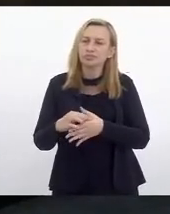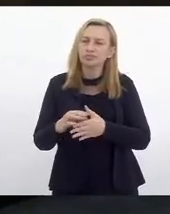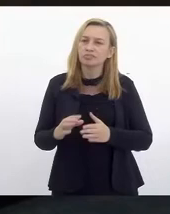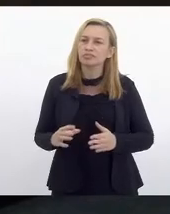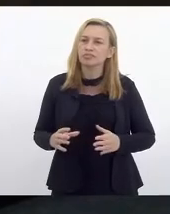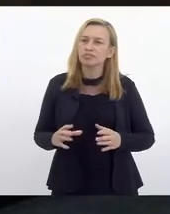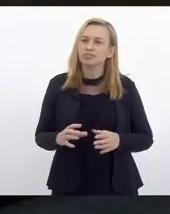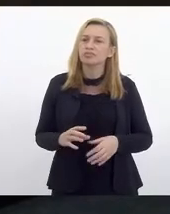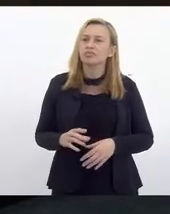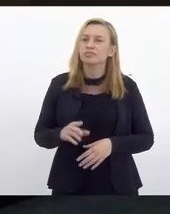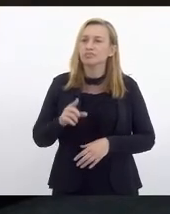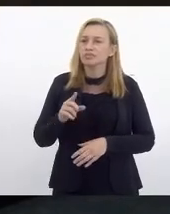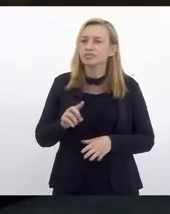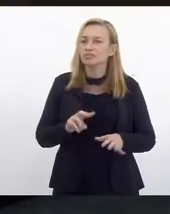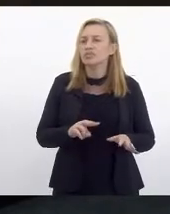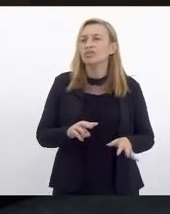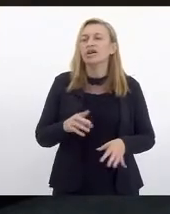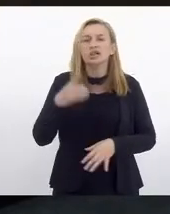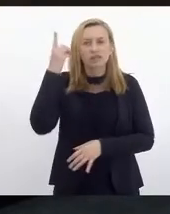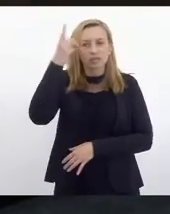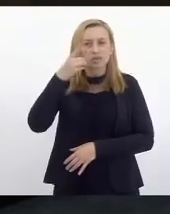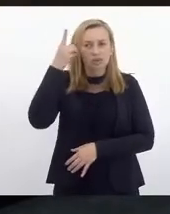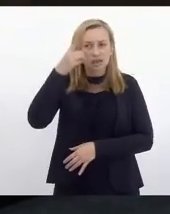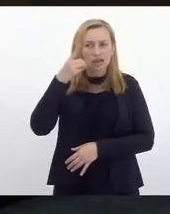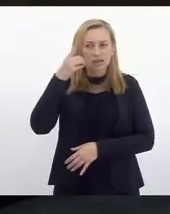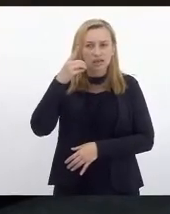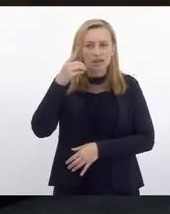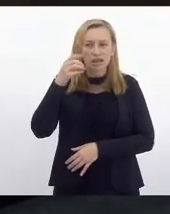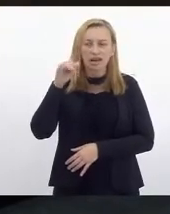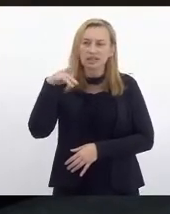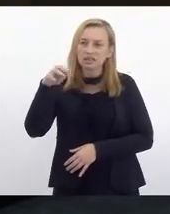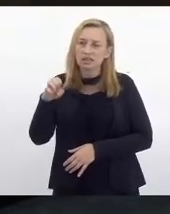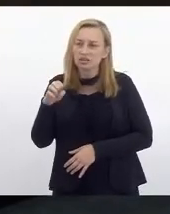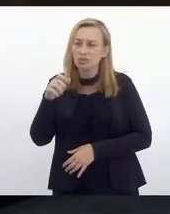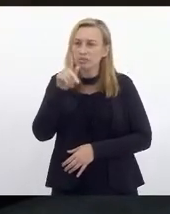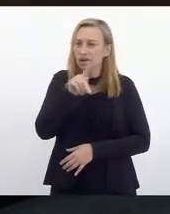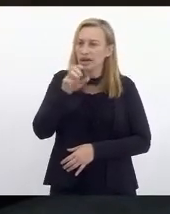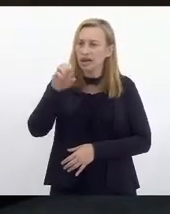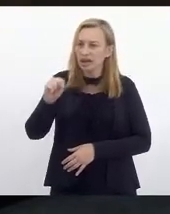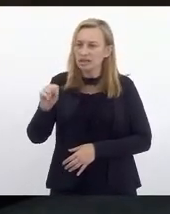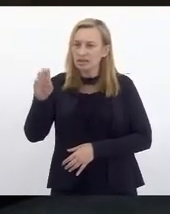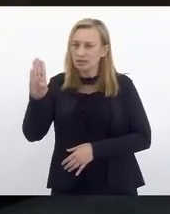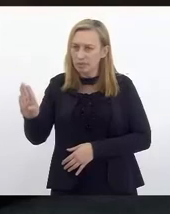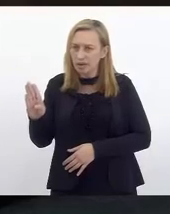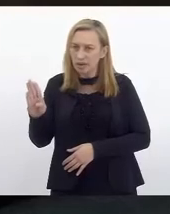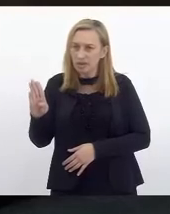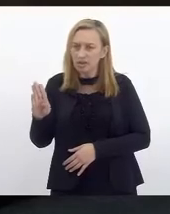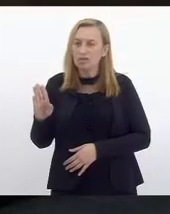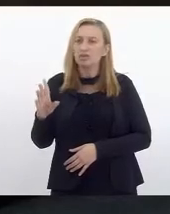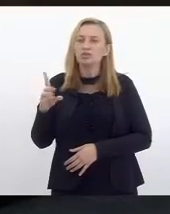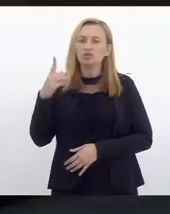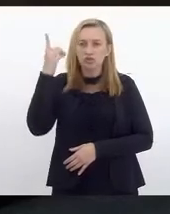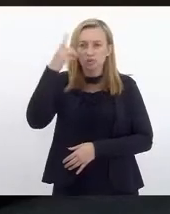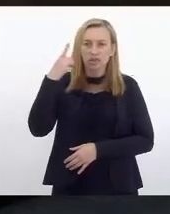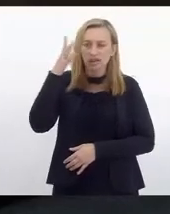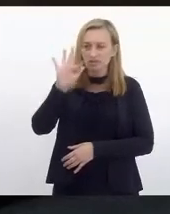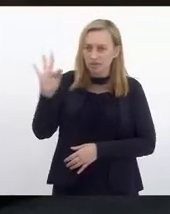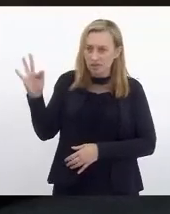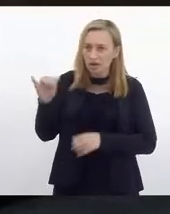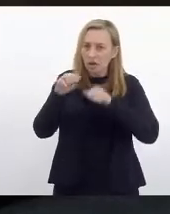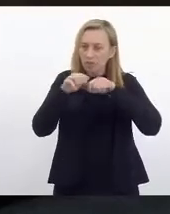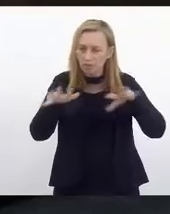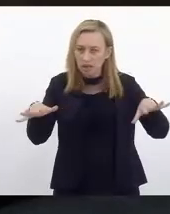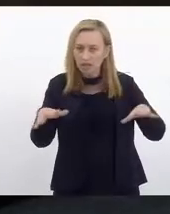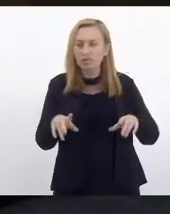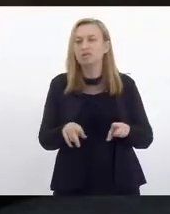Deputados esta semana, que é o deputado Alessandro Molon, do PSB, reverberando a posição da bancada de oposição, ampliada, inclusive,